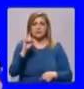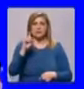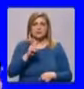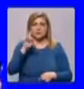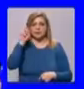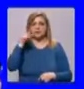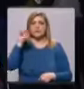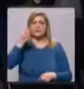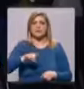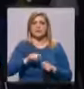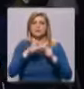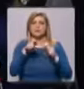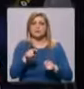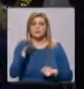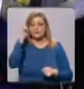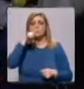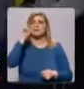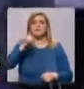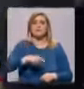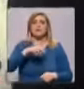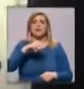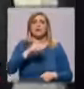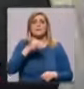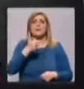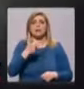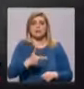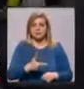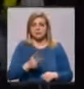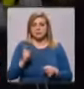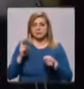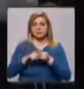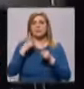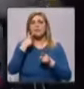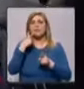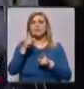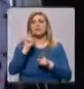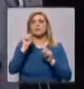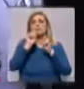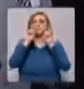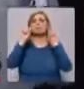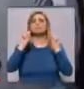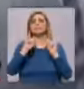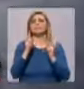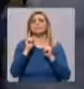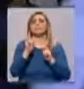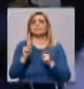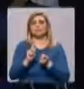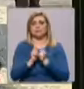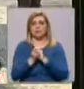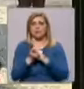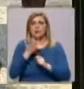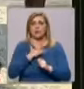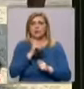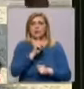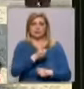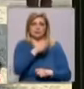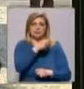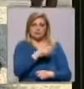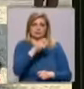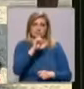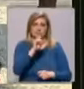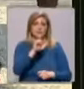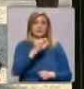Partido dos Animais e ao MPT, numa coligação a que chamaram Mudança, para impedir a vitória do PSD. Umas